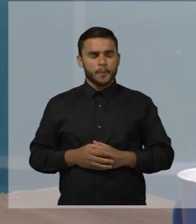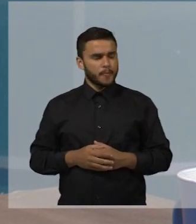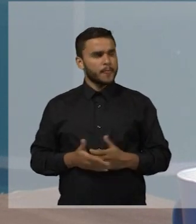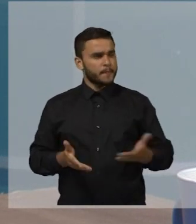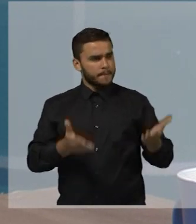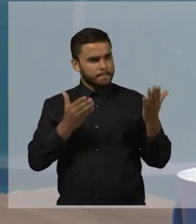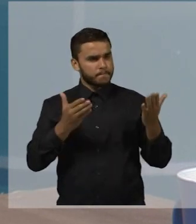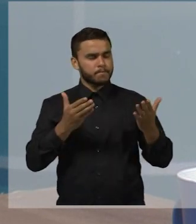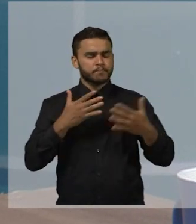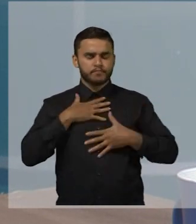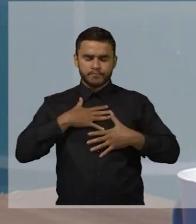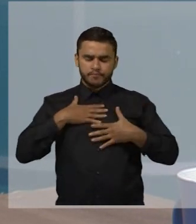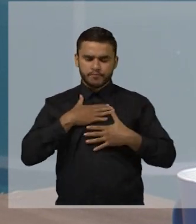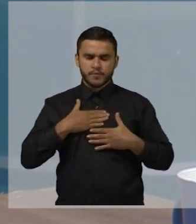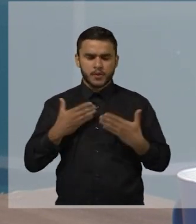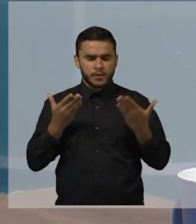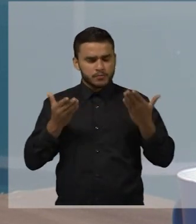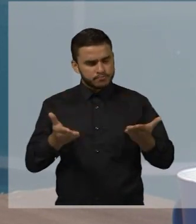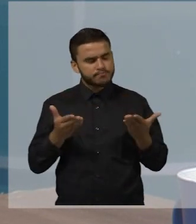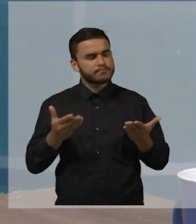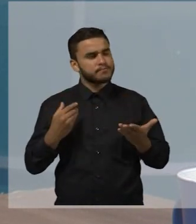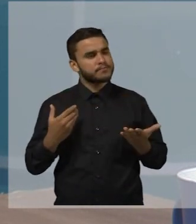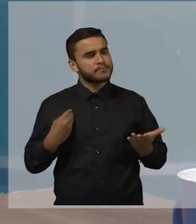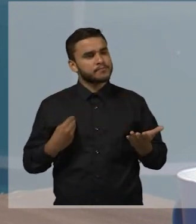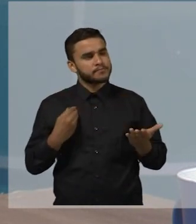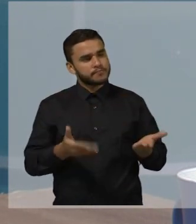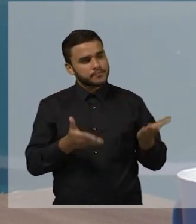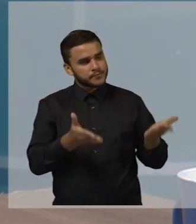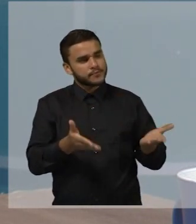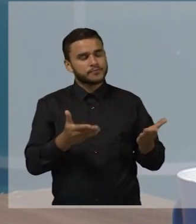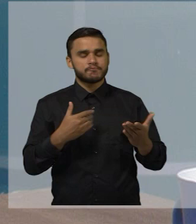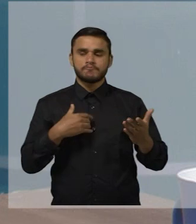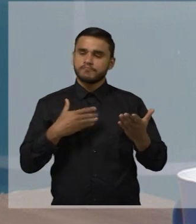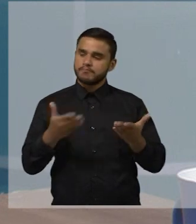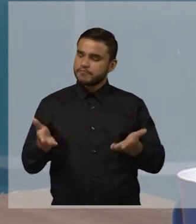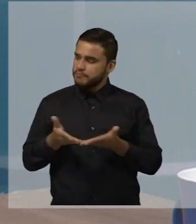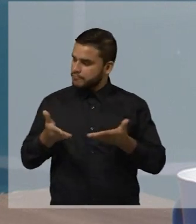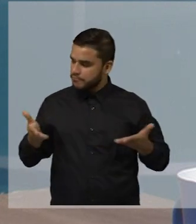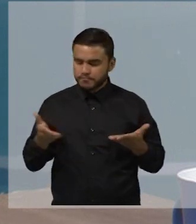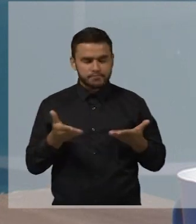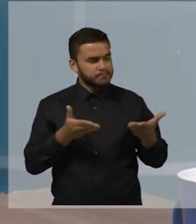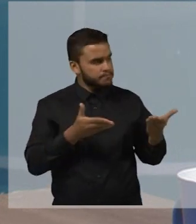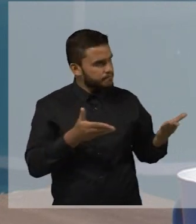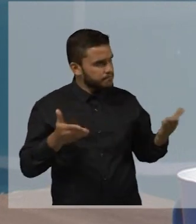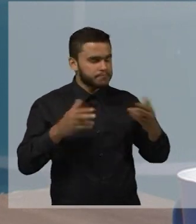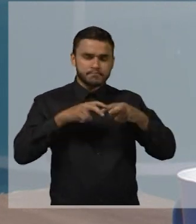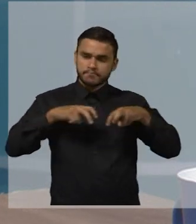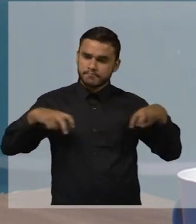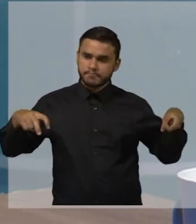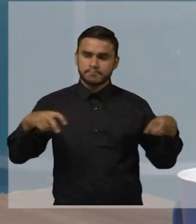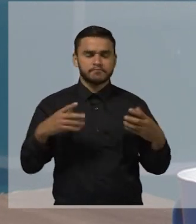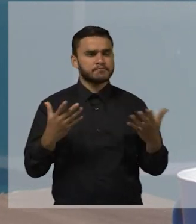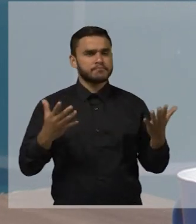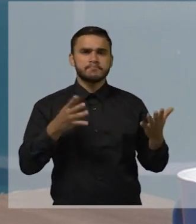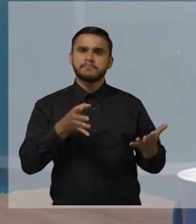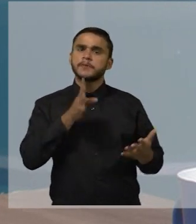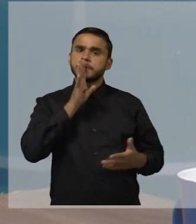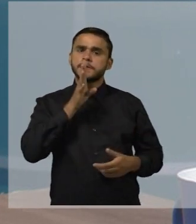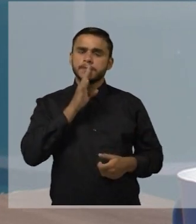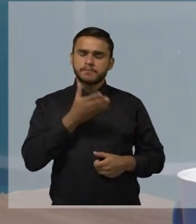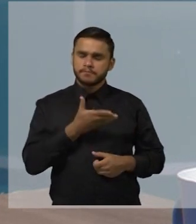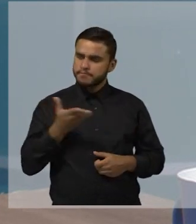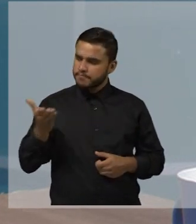de ressaltar a satisfação minha em participar do seu programa, junto com essas autoridades